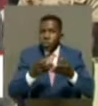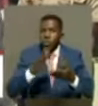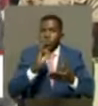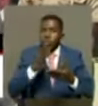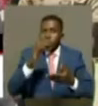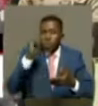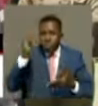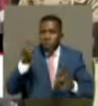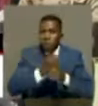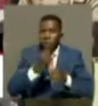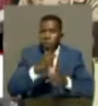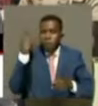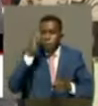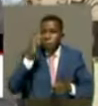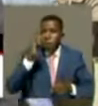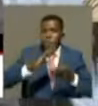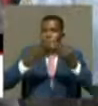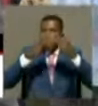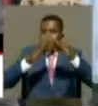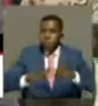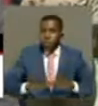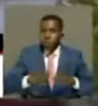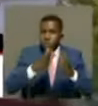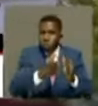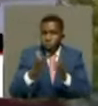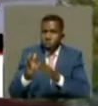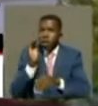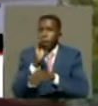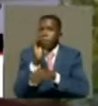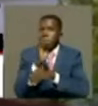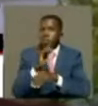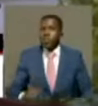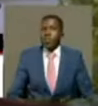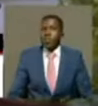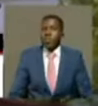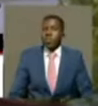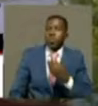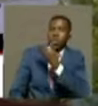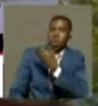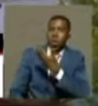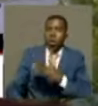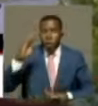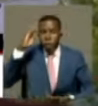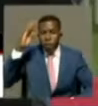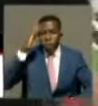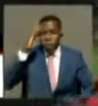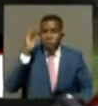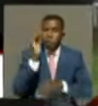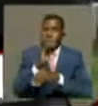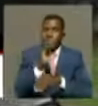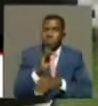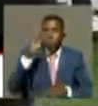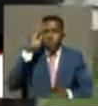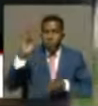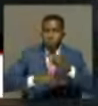manter a ordem, a tranquilidade e a paz na nossa província. Monteiro dos Santos foi comandante provincial da Polícia Nacional